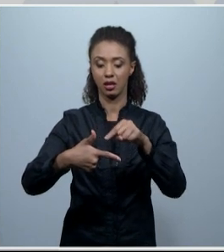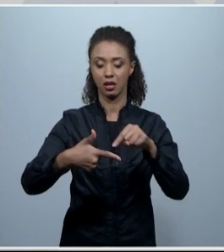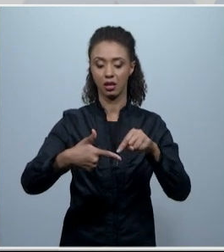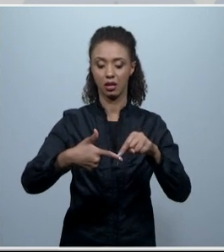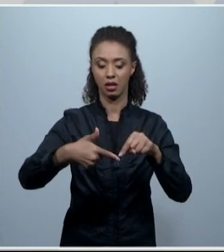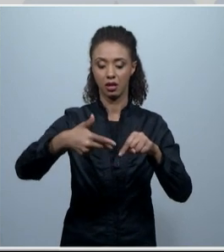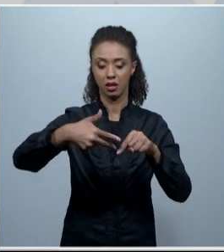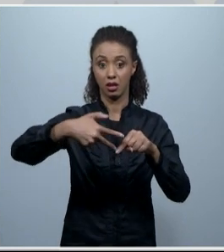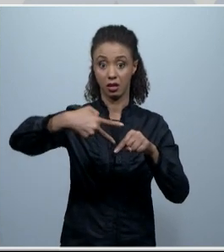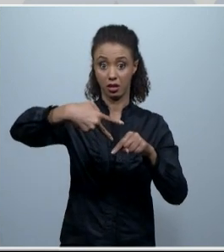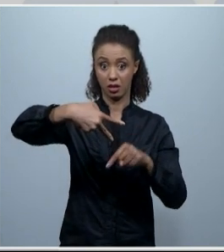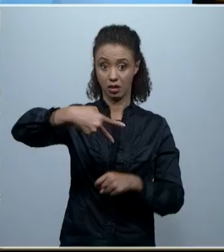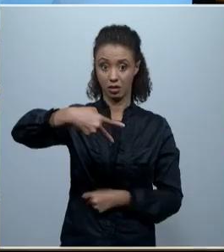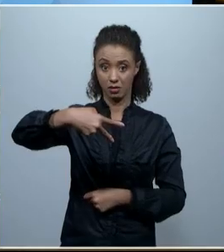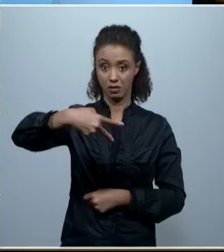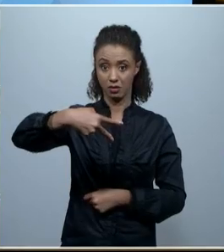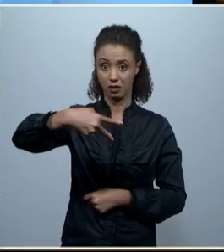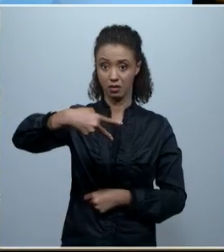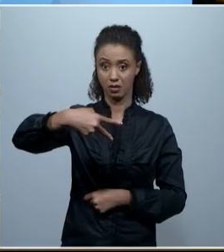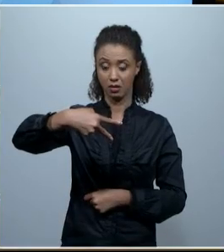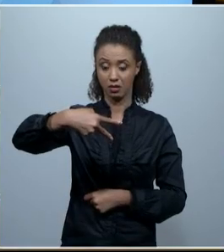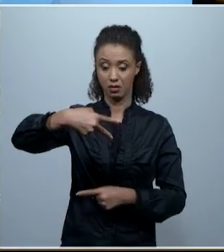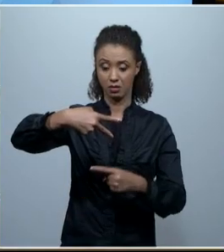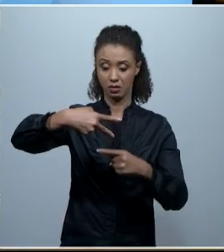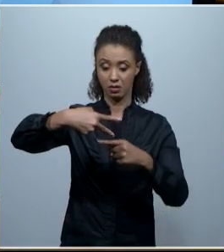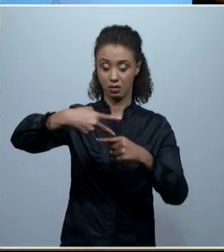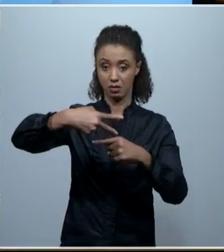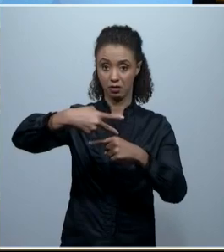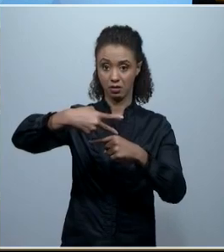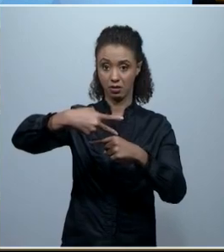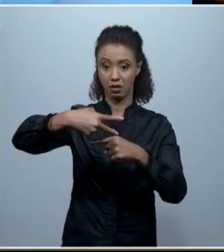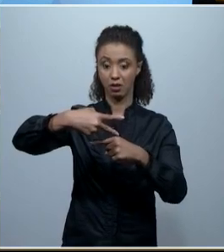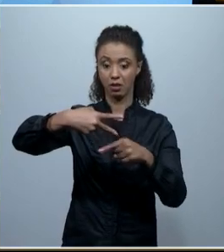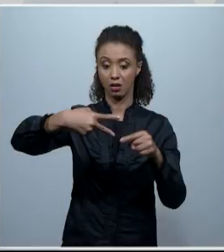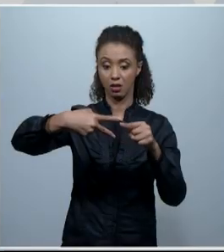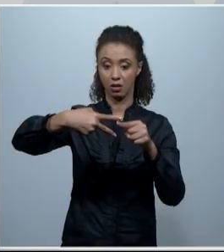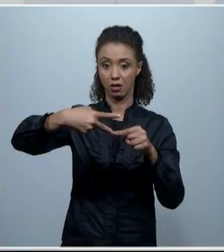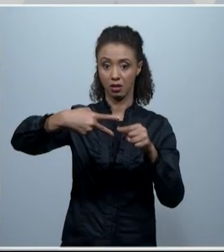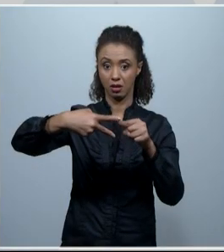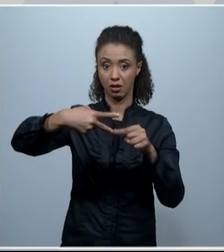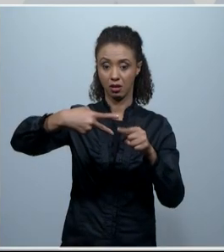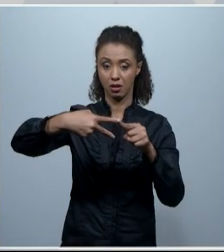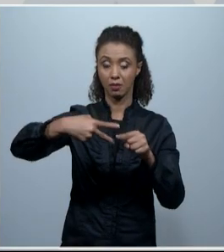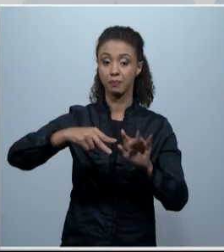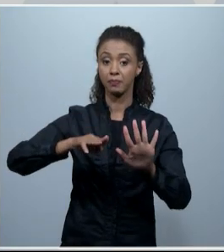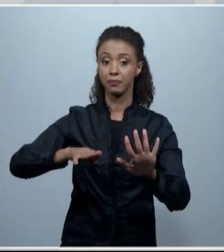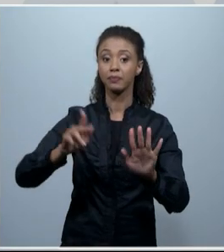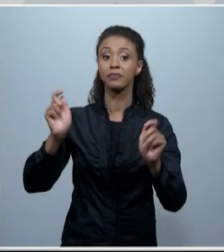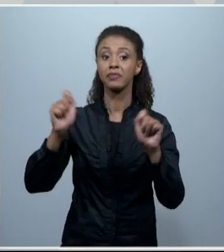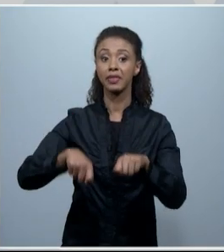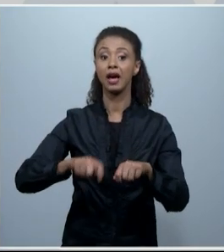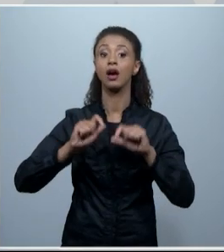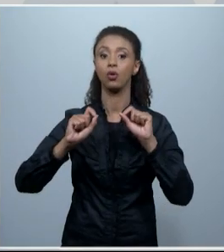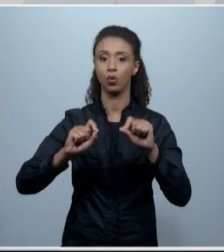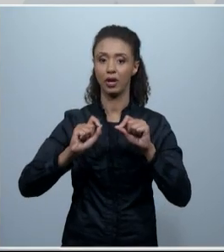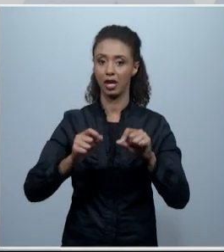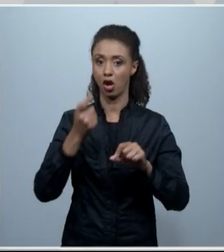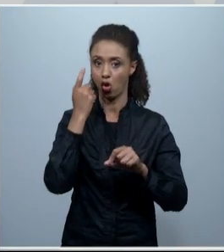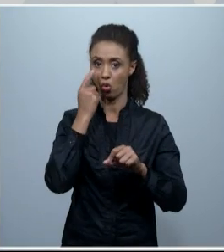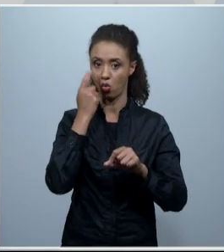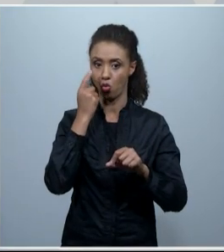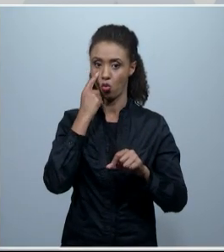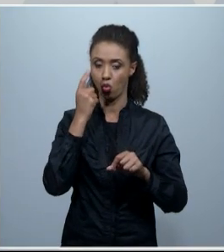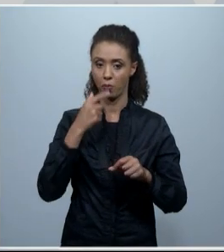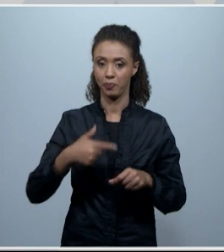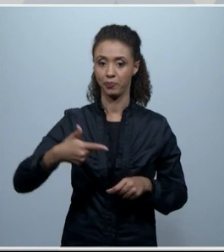a e aí podem acontecer dois casos o vale a relação ter na área c a